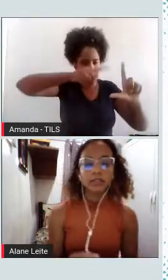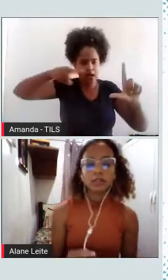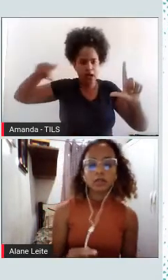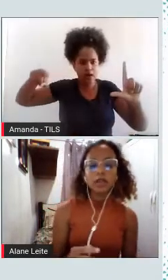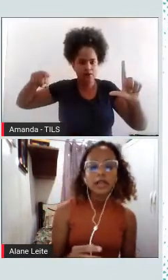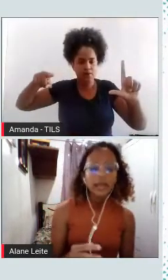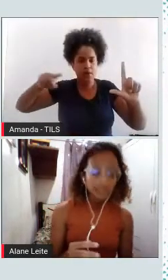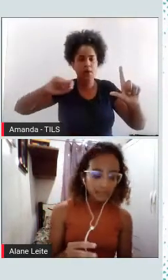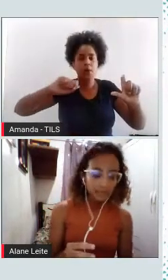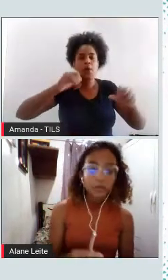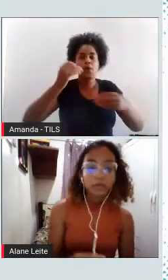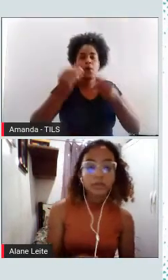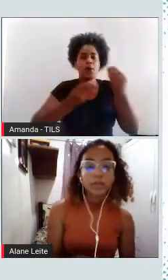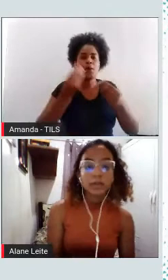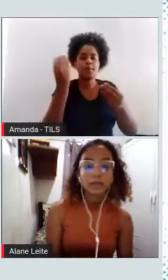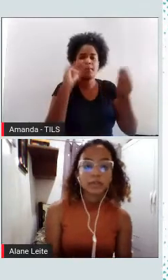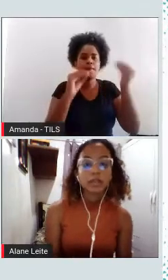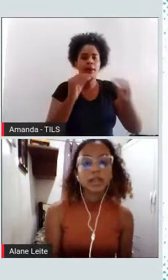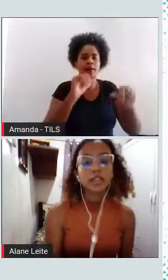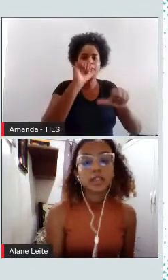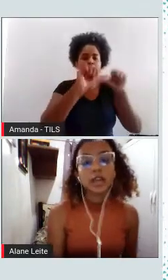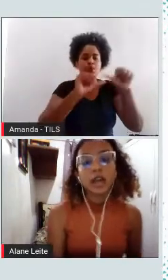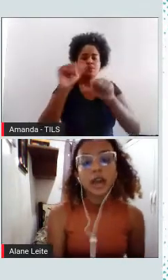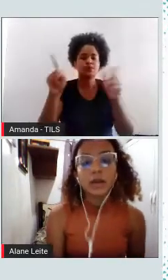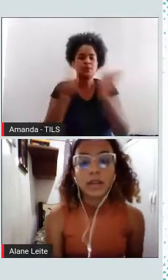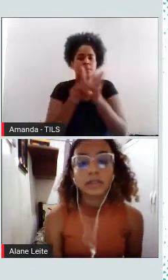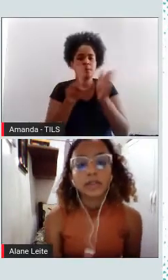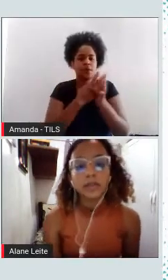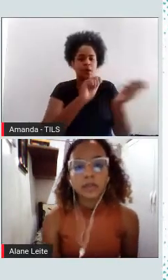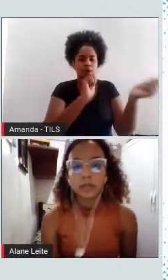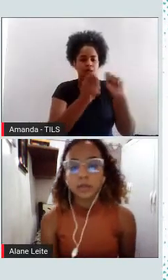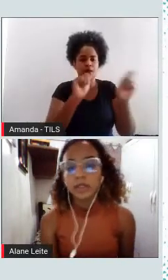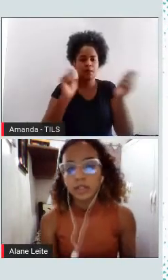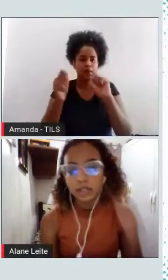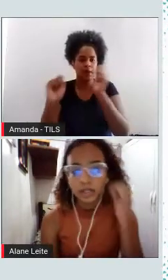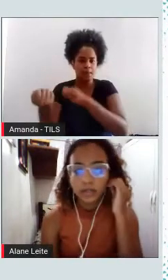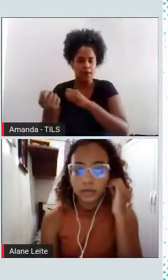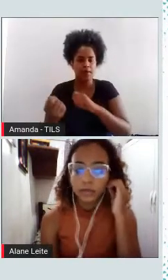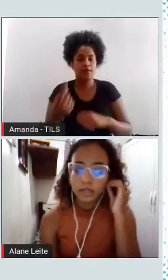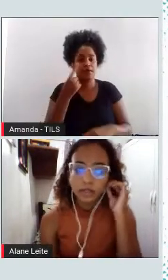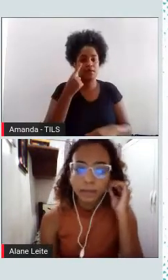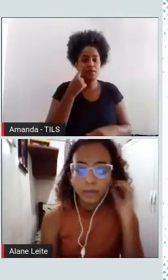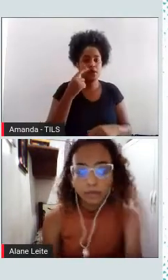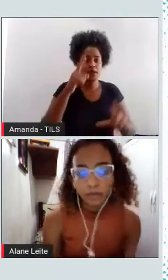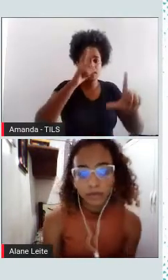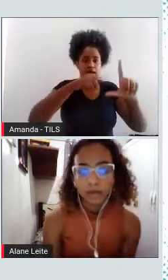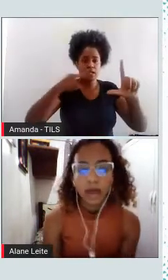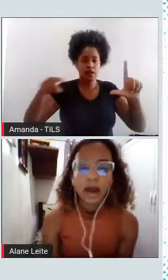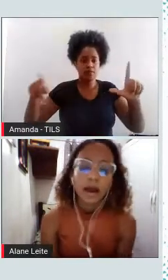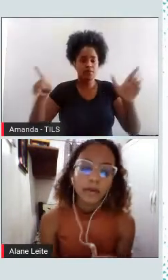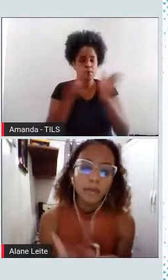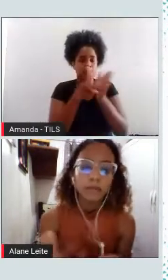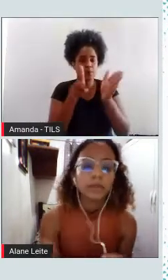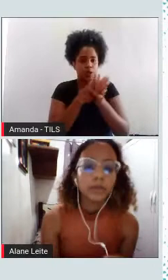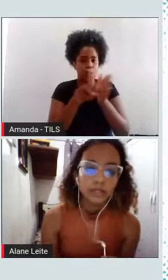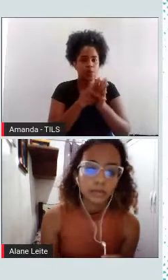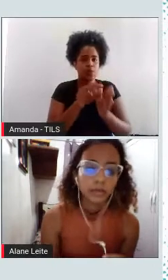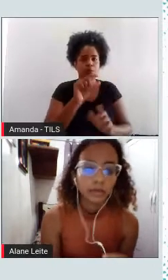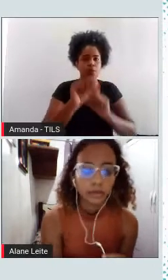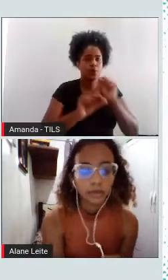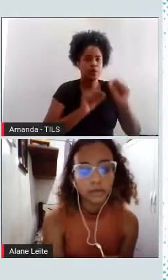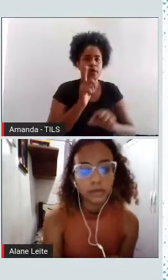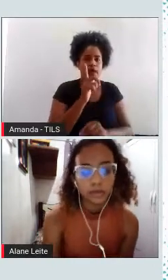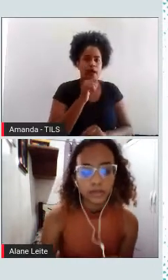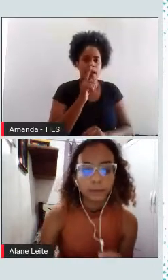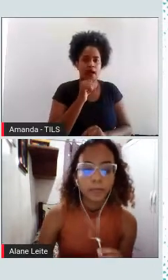estado físico. Esse gráfico que eu trouxe aí para vocês é um gráfico de uma substância pura, a água pura, por exemplo,